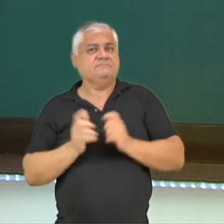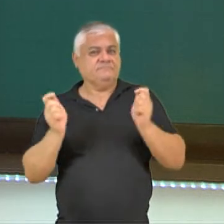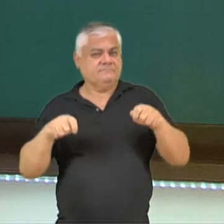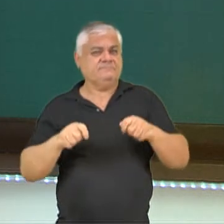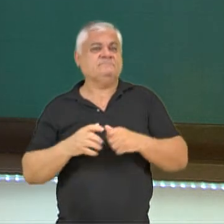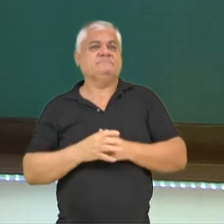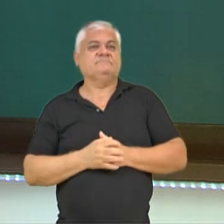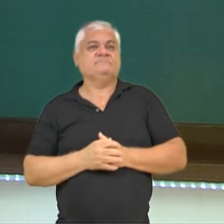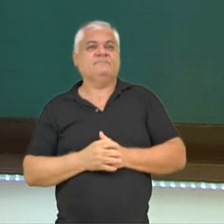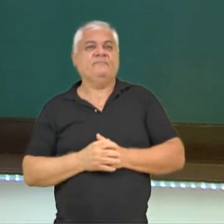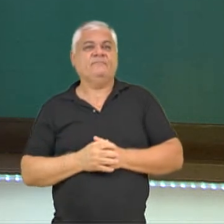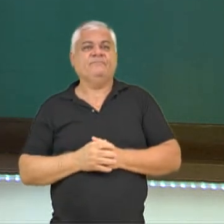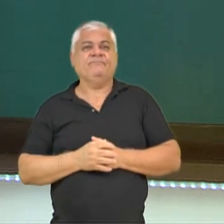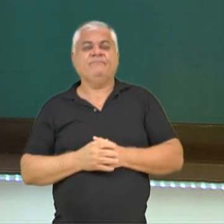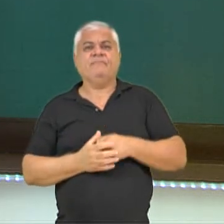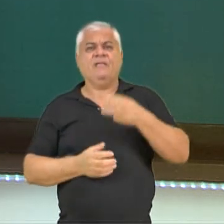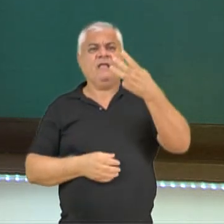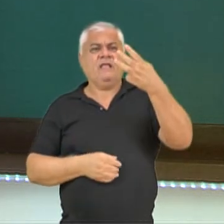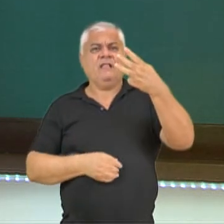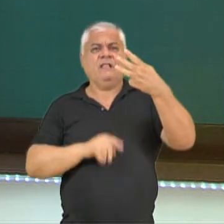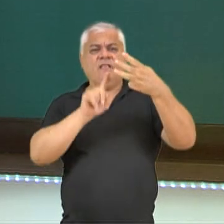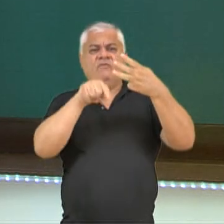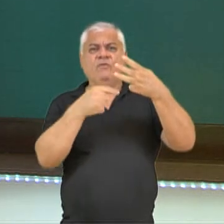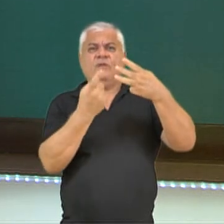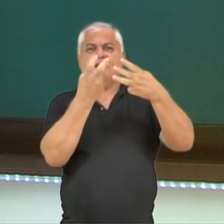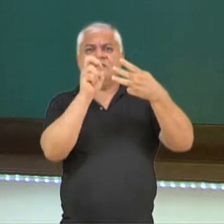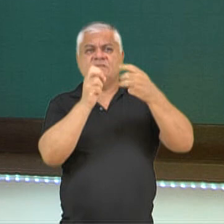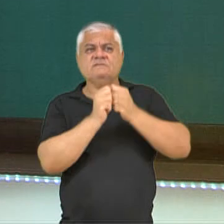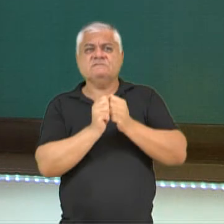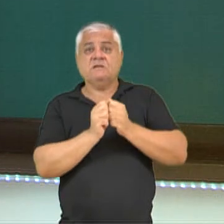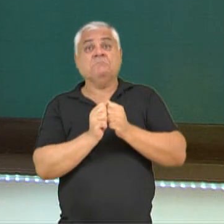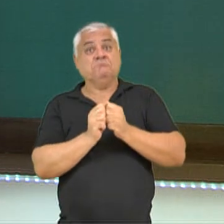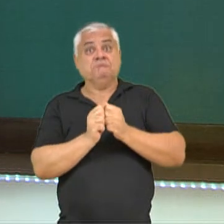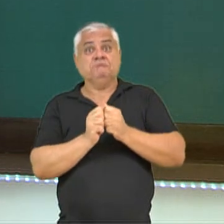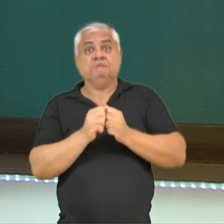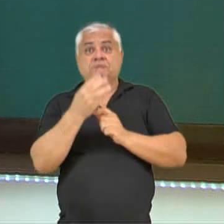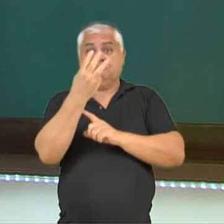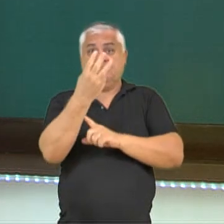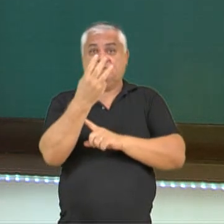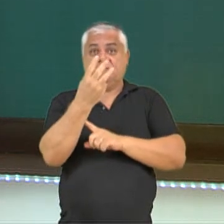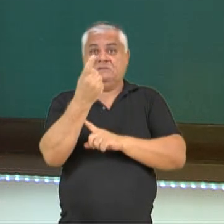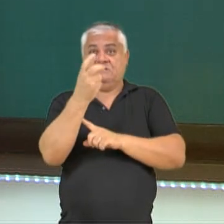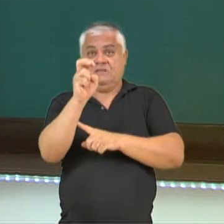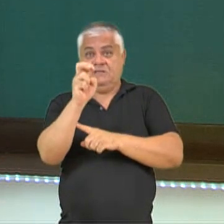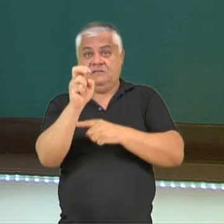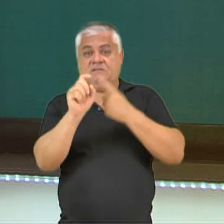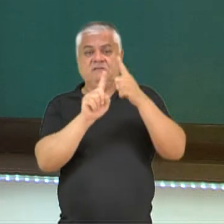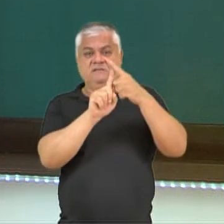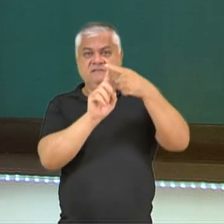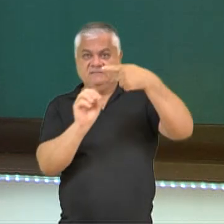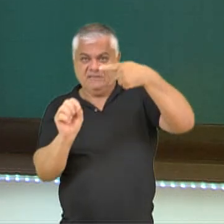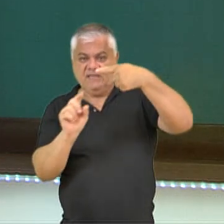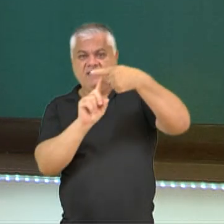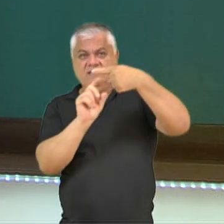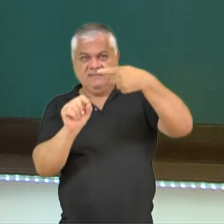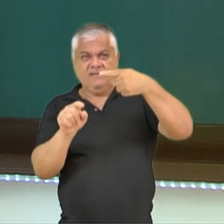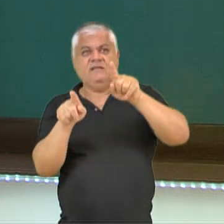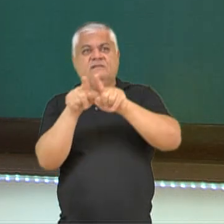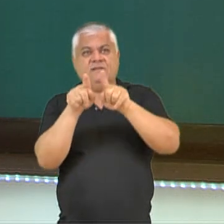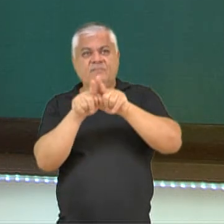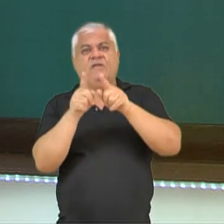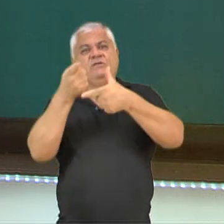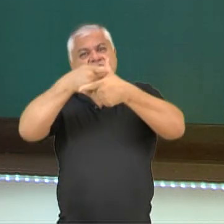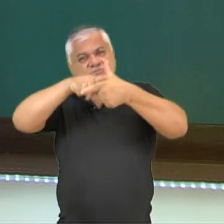por mim. 3,15, 315 centésimos, duas casas depois da vírgula, ó. Que também nós